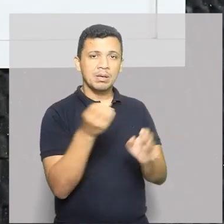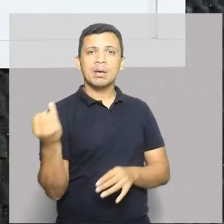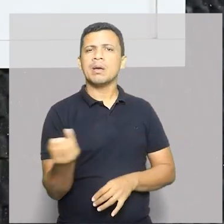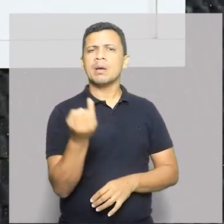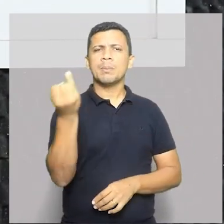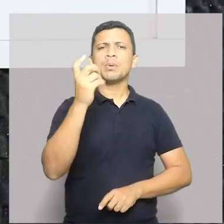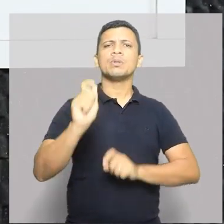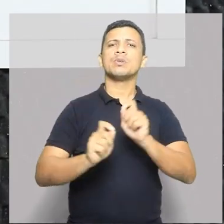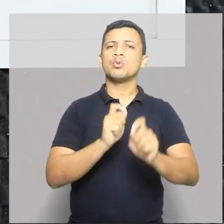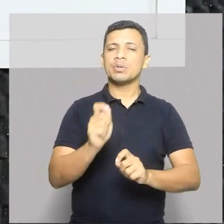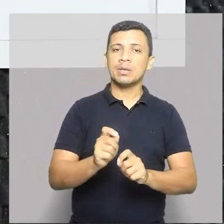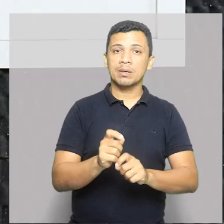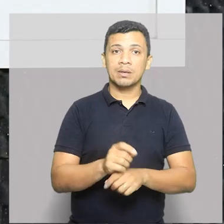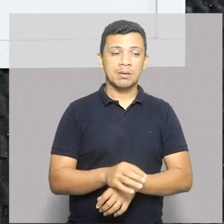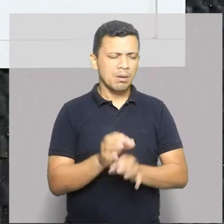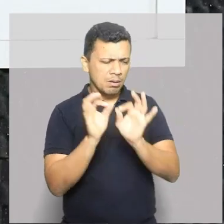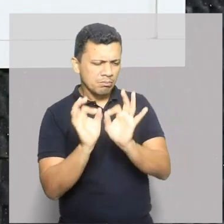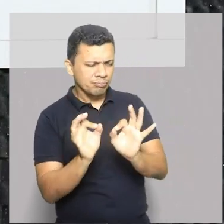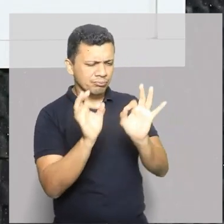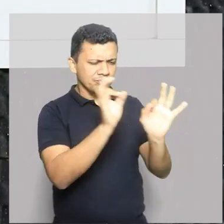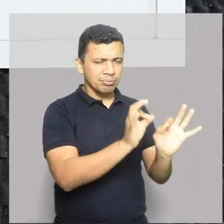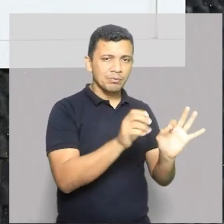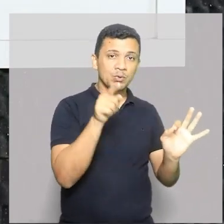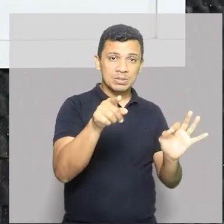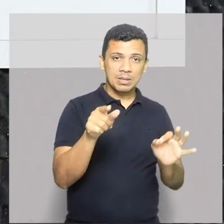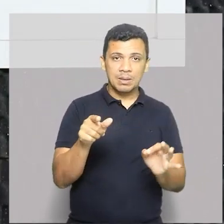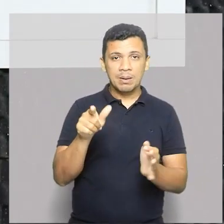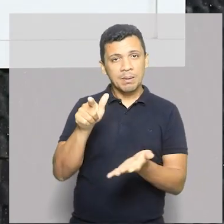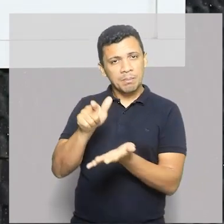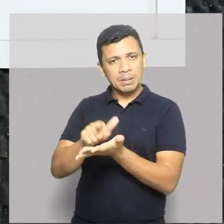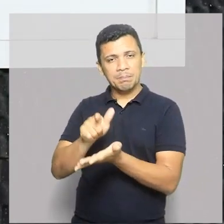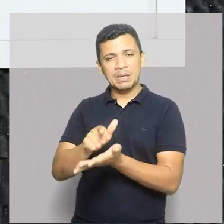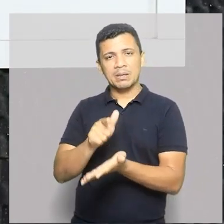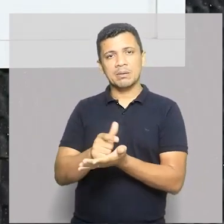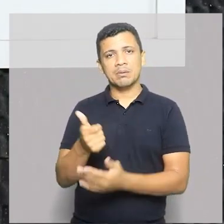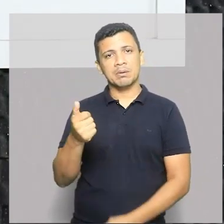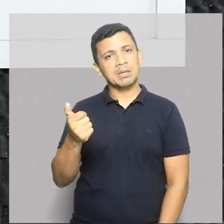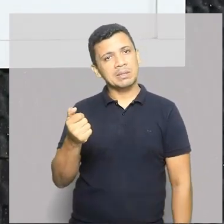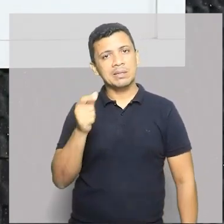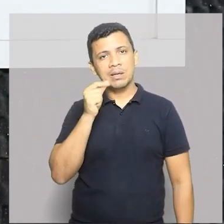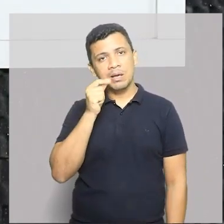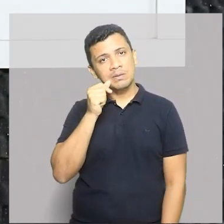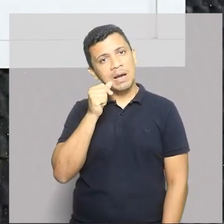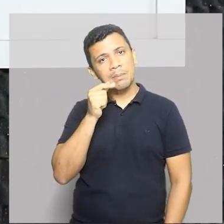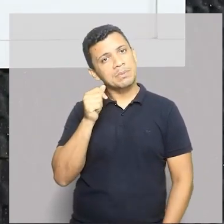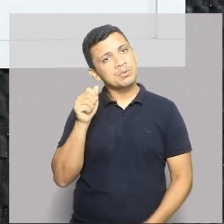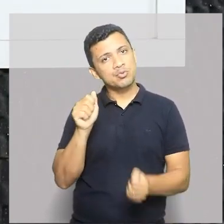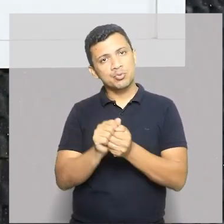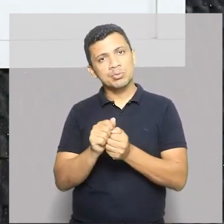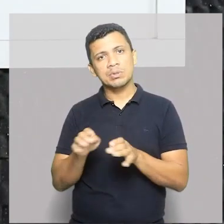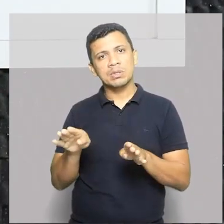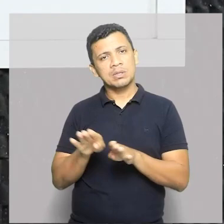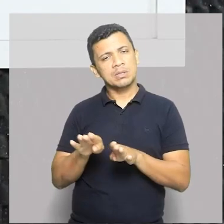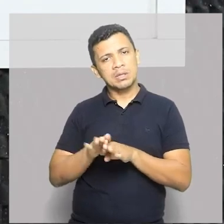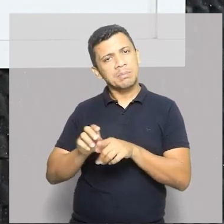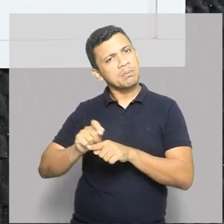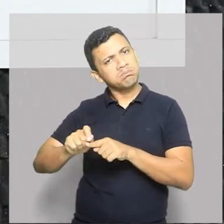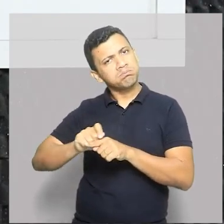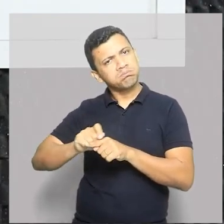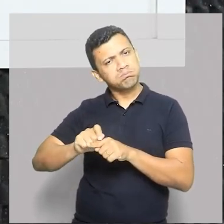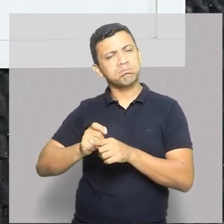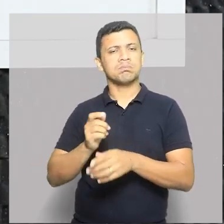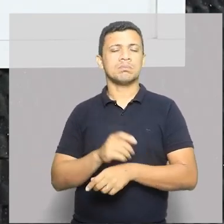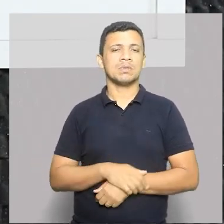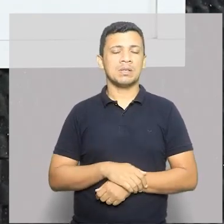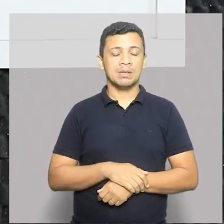que você assista a aula com papel, caneta e lápis ali do lado, uma borrachinha. Então, à medida que aparecer a